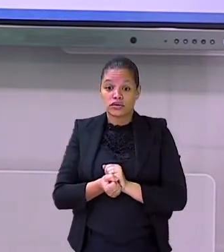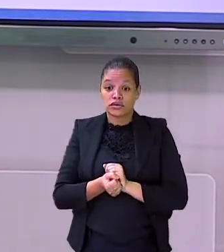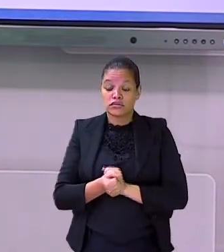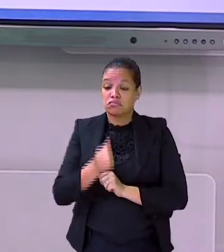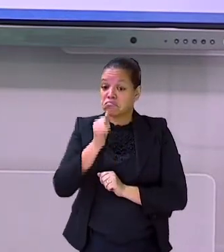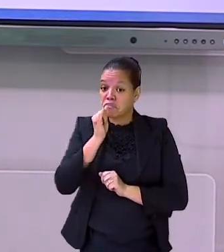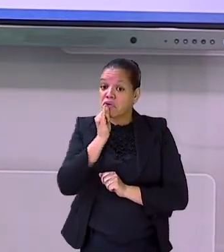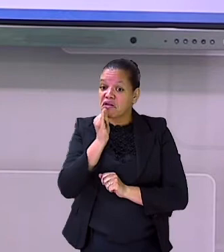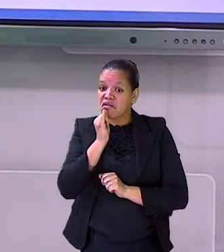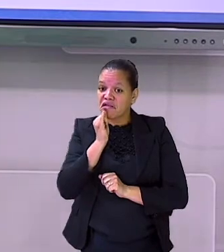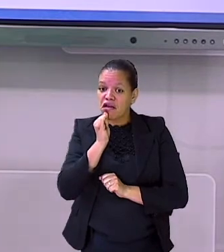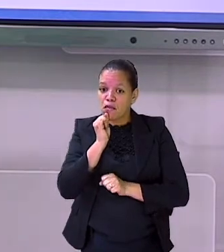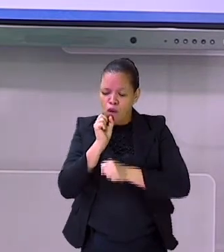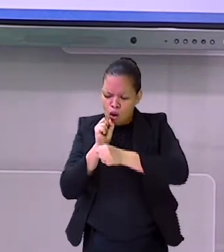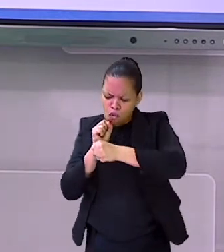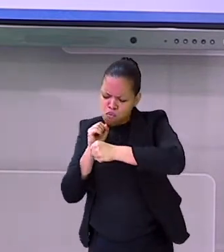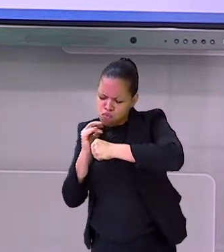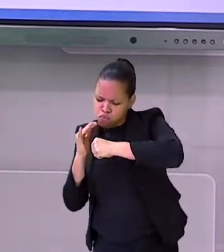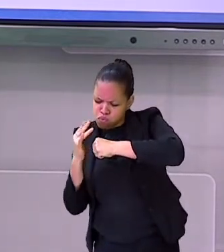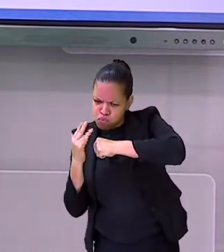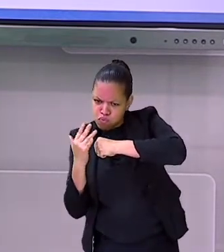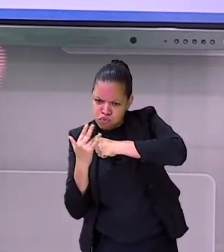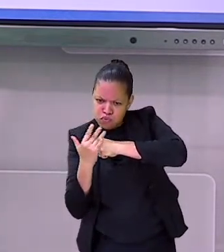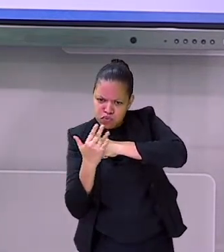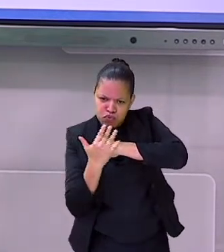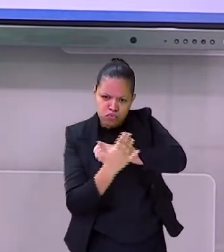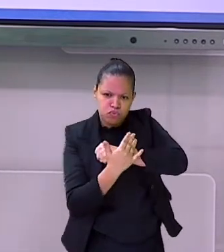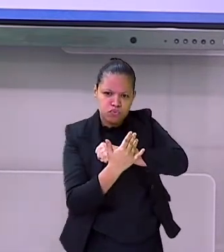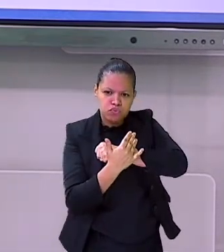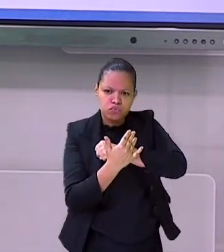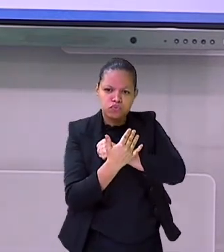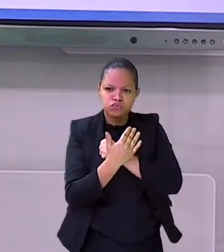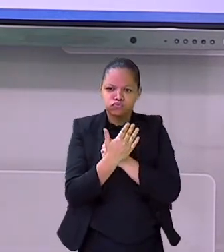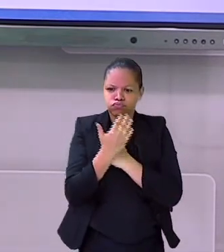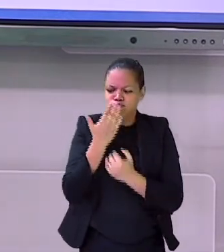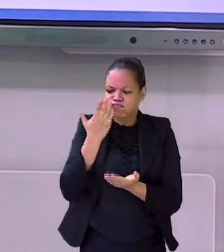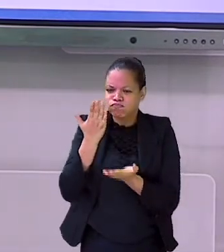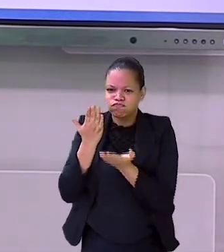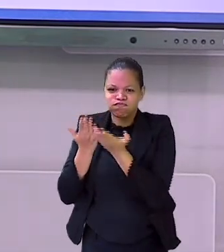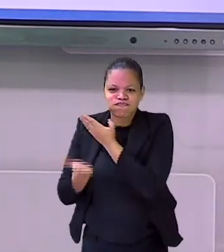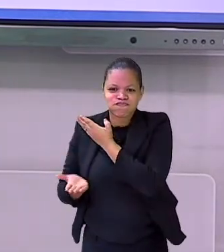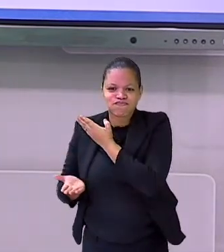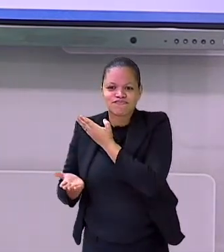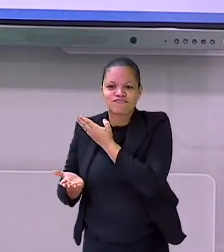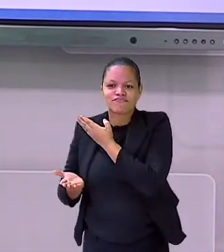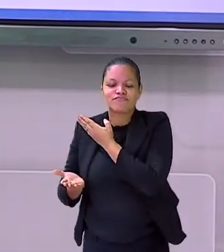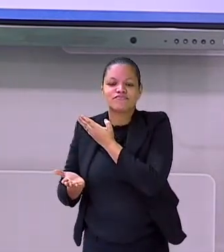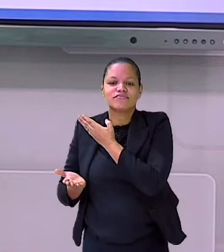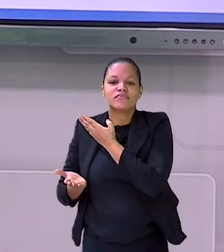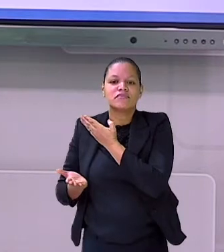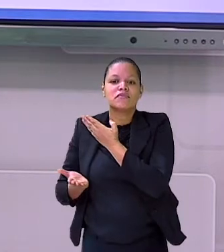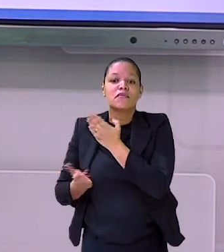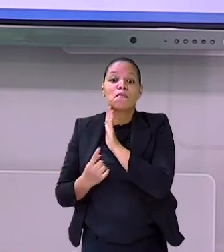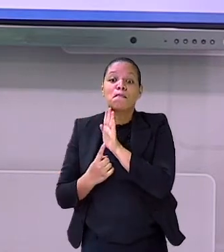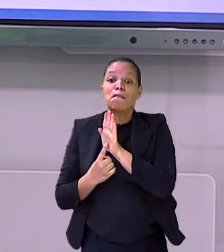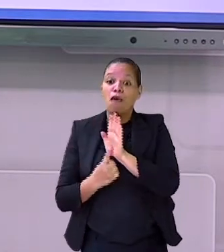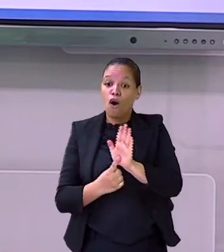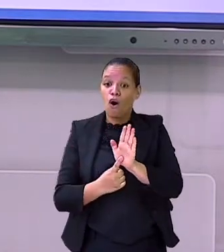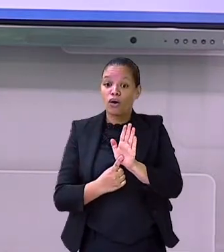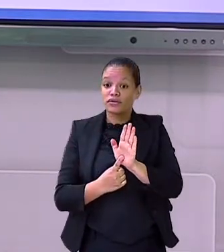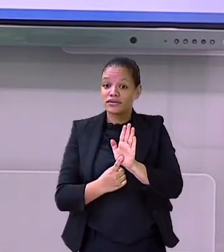coronavírus. Geralmente, esses gráficos aqui é que são apresentados aí, né, o quanto o coronavírus